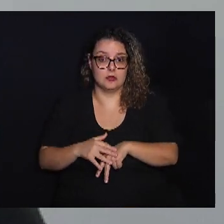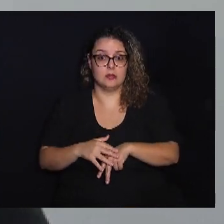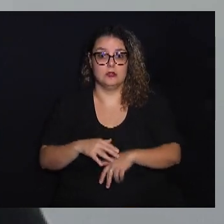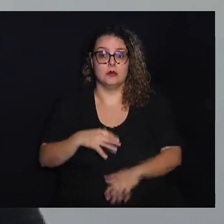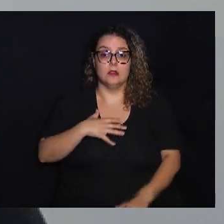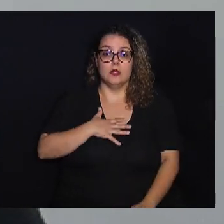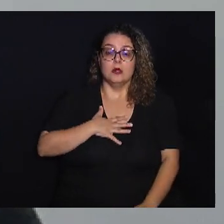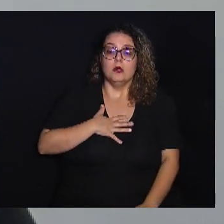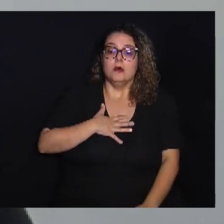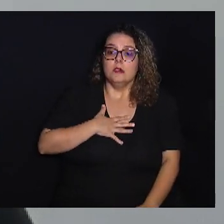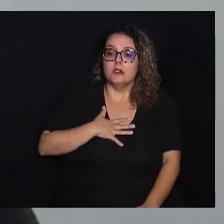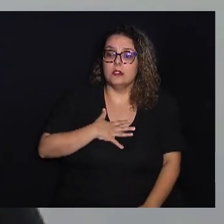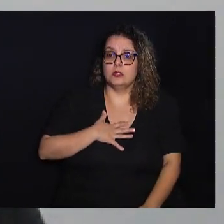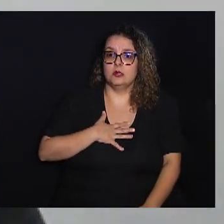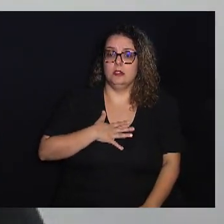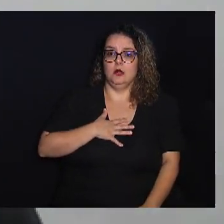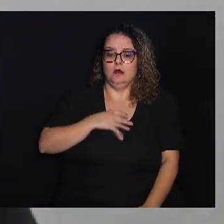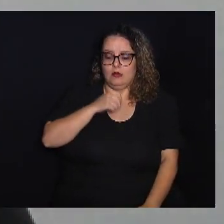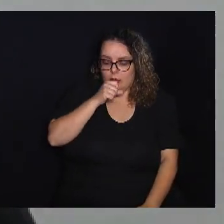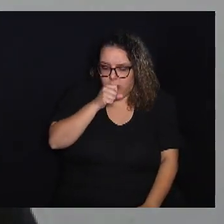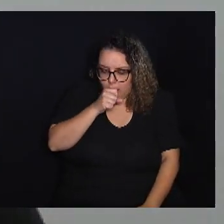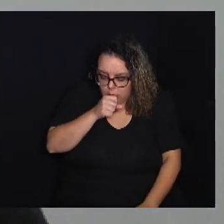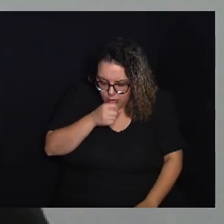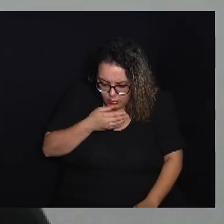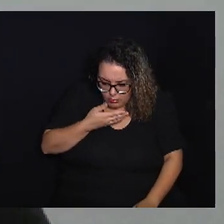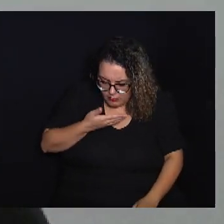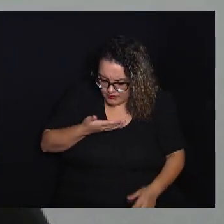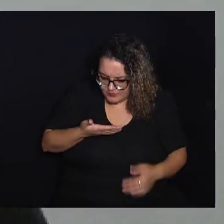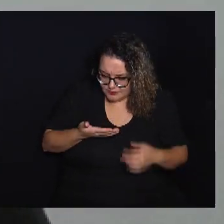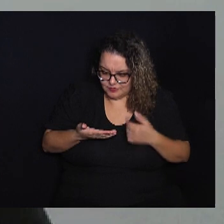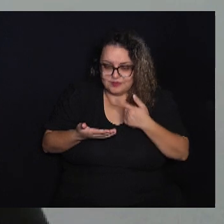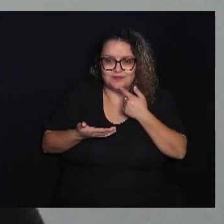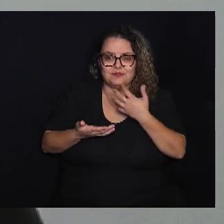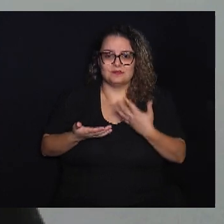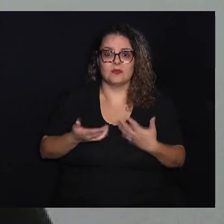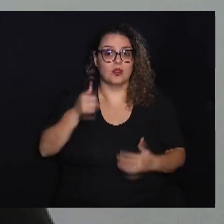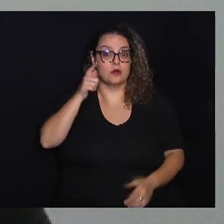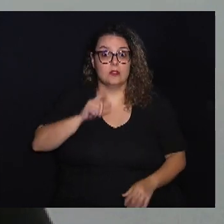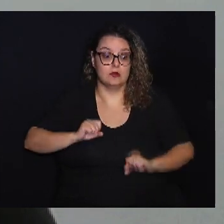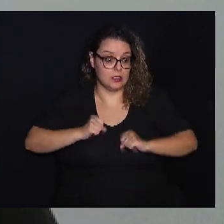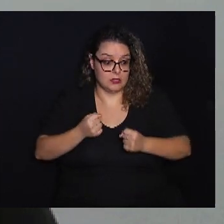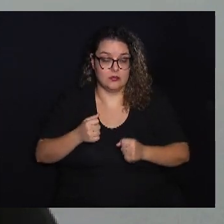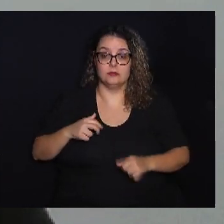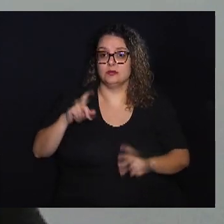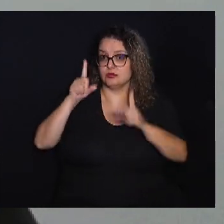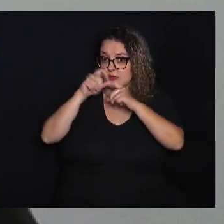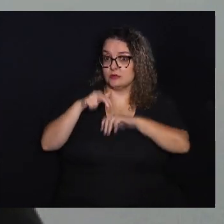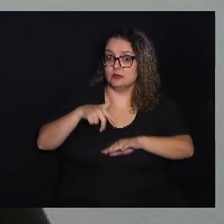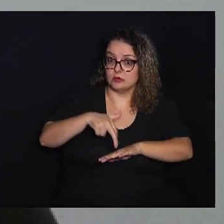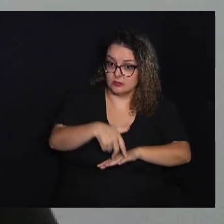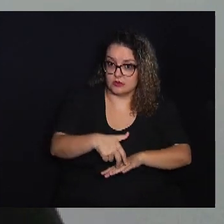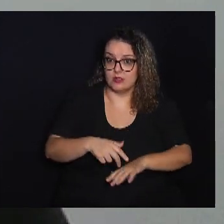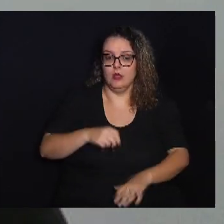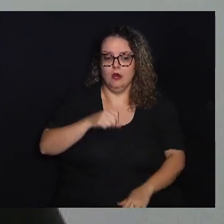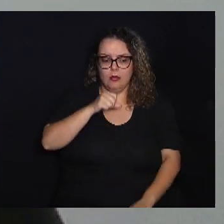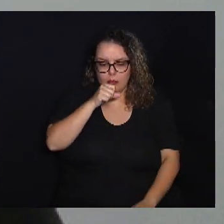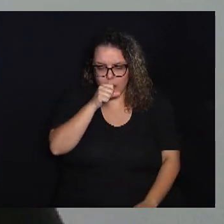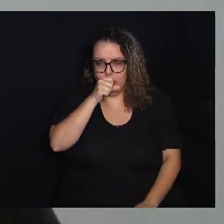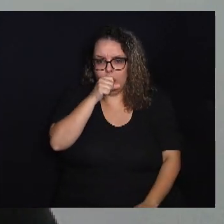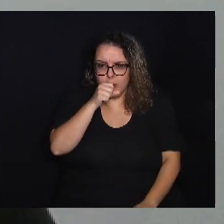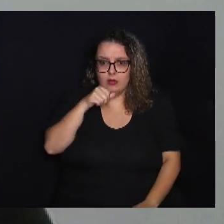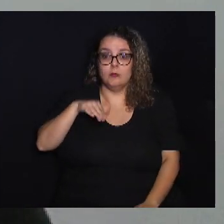exemplo, precisam procurar atendimento em saúde, para que seja triado não só o câncer de pulmão, mas outras